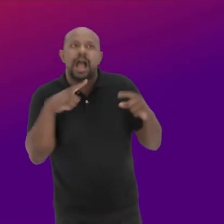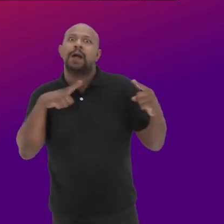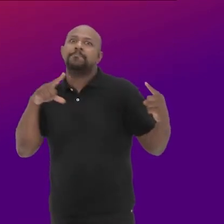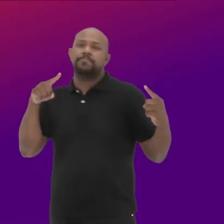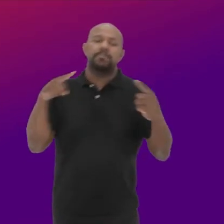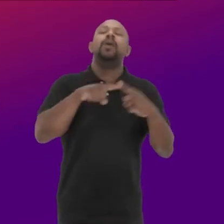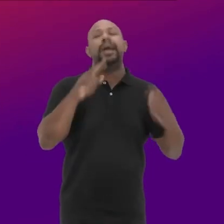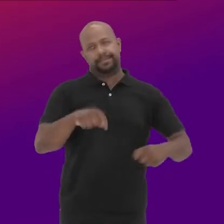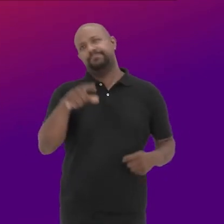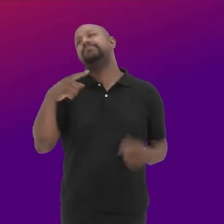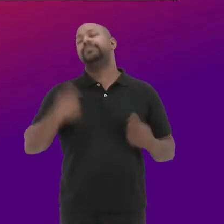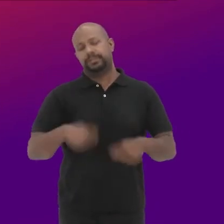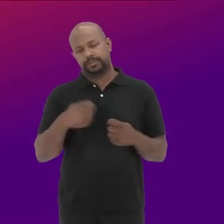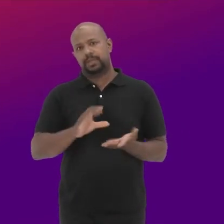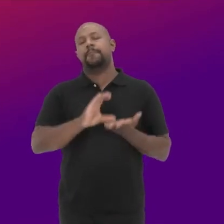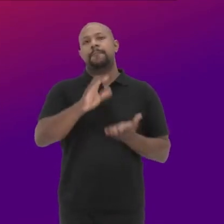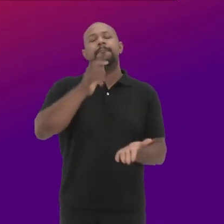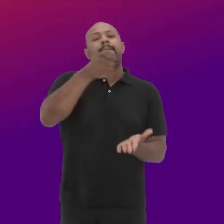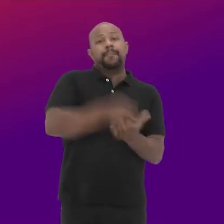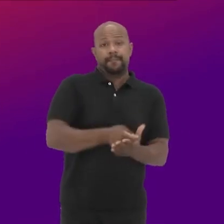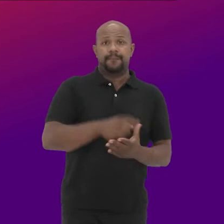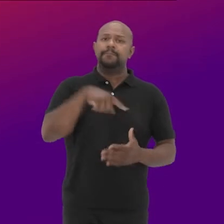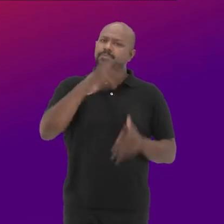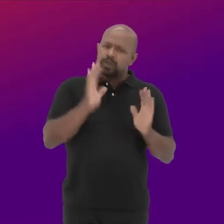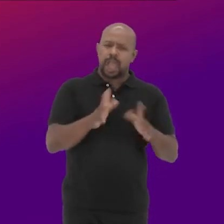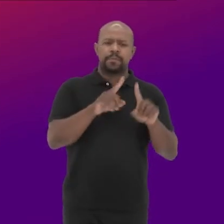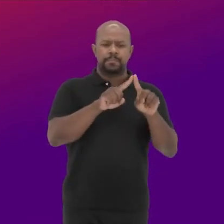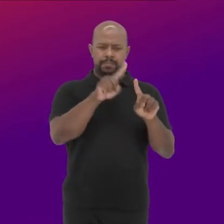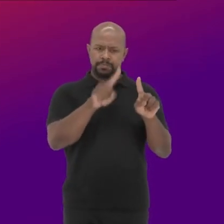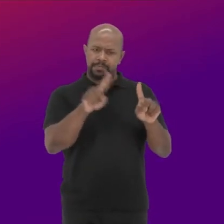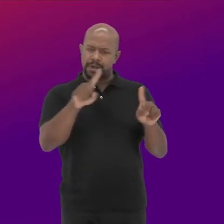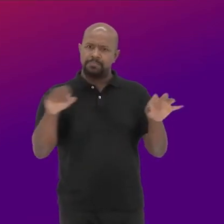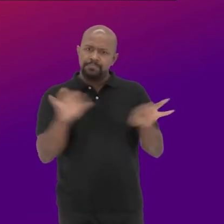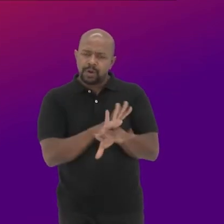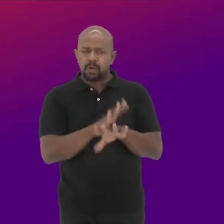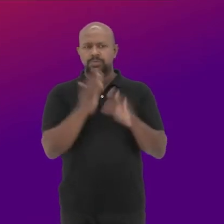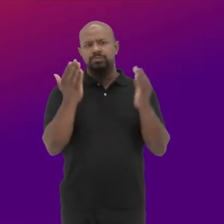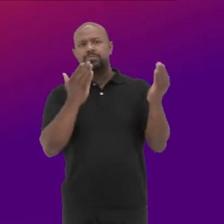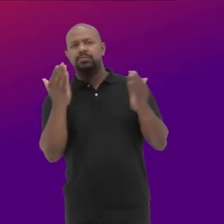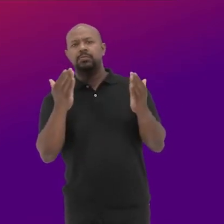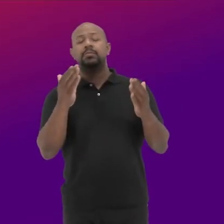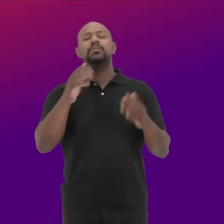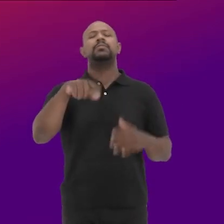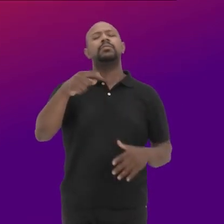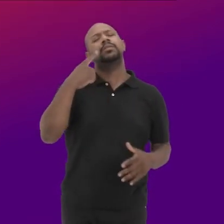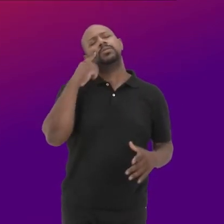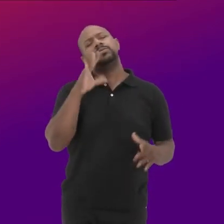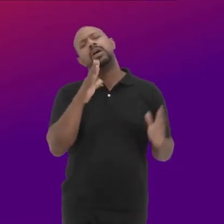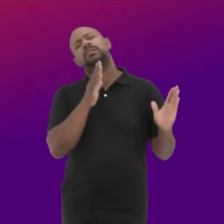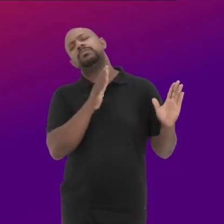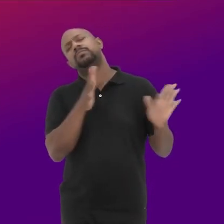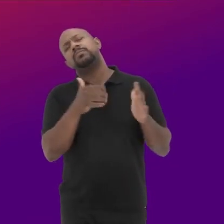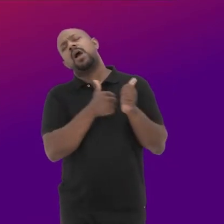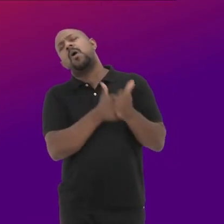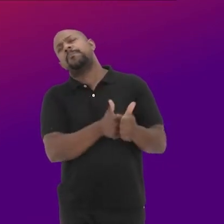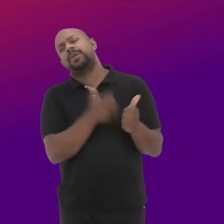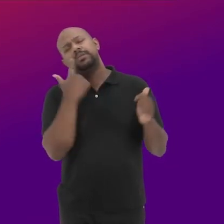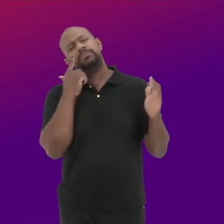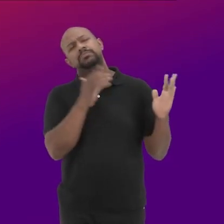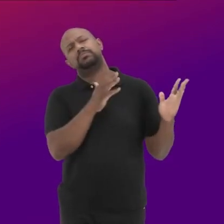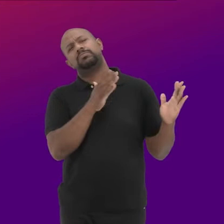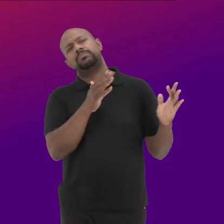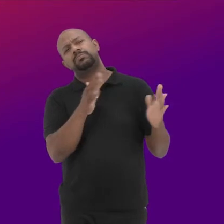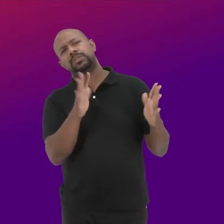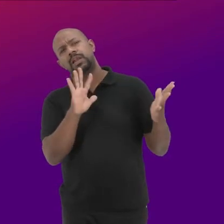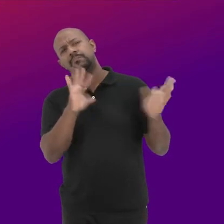quando se faz o grande investimento. Depois que eu tenho os parâmetros definidos, à distância, eu observo esses parâmetros. E quando